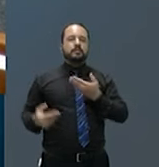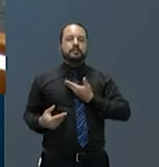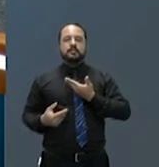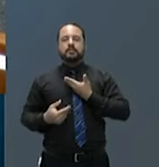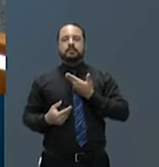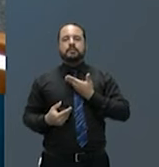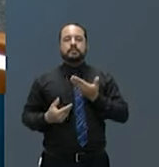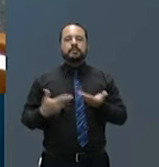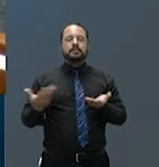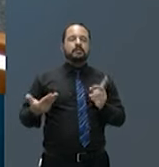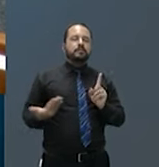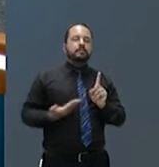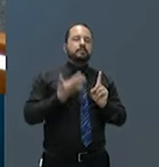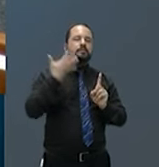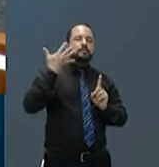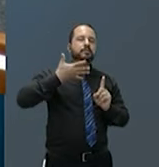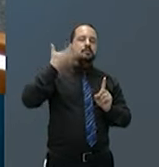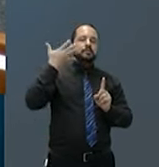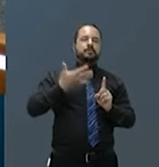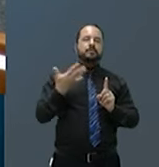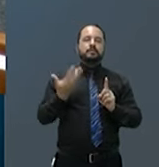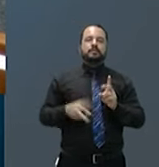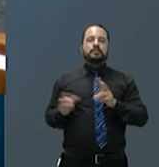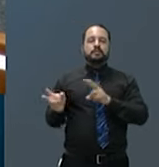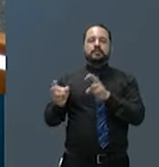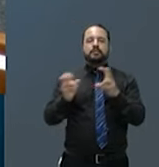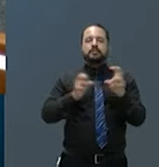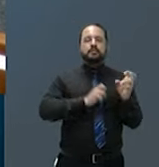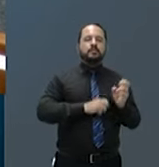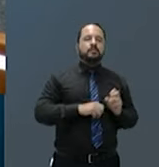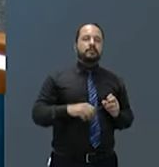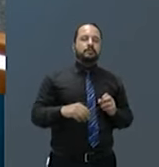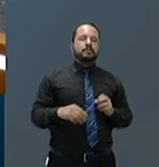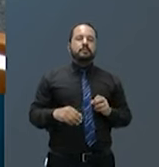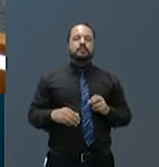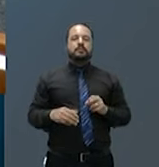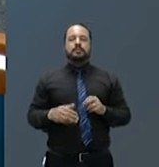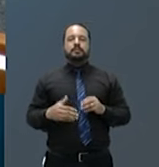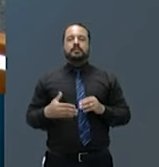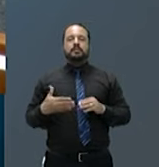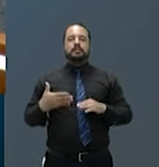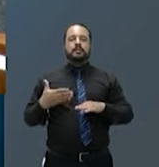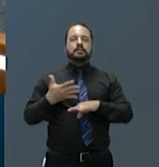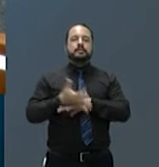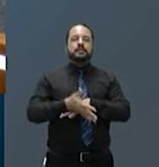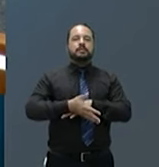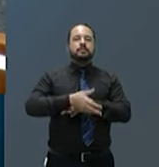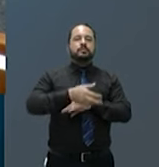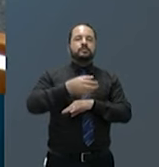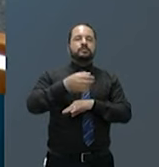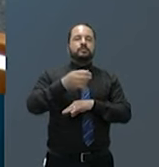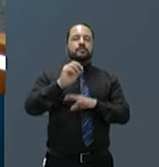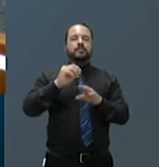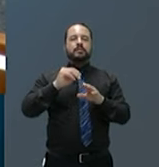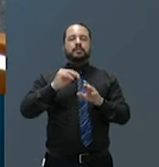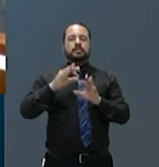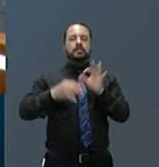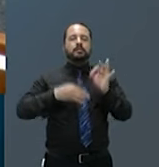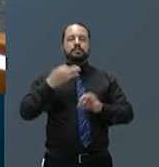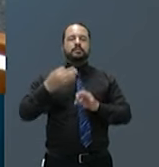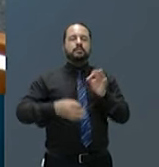suas sustentações, a observância ao princípio do acesso à justiça e a possibilidade do agravante questionar a aplicação